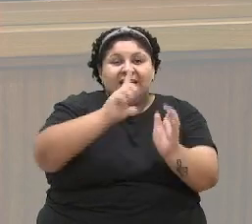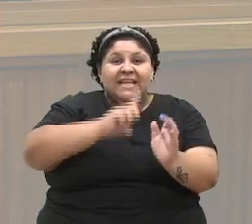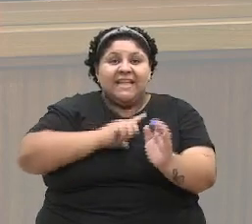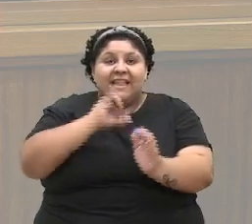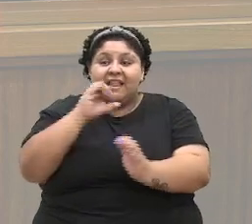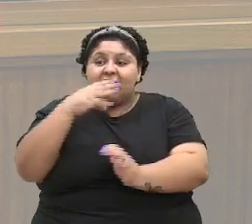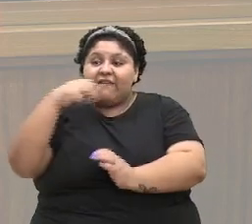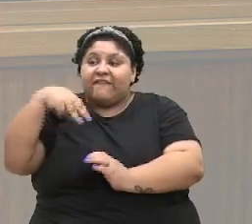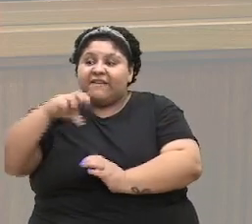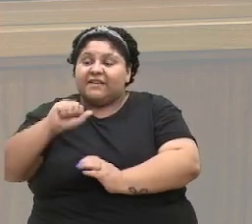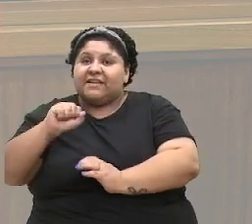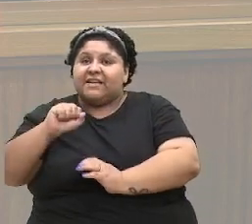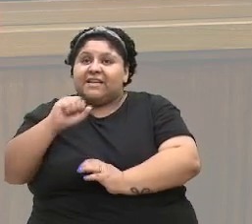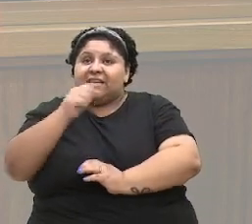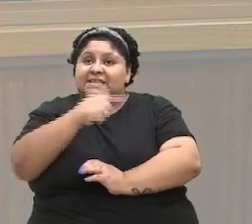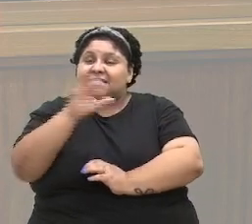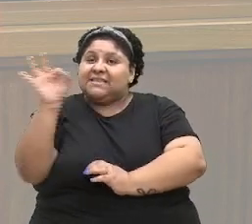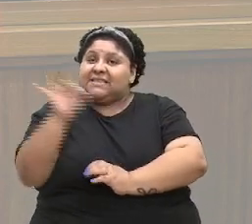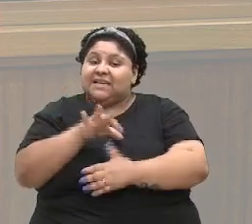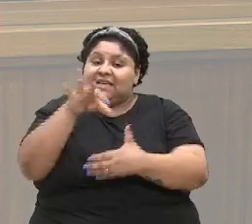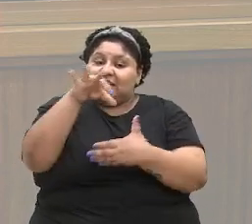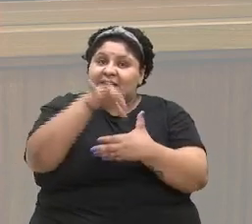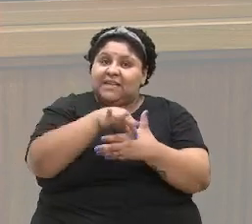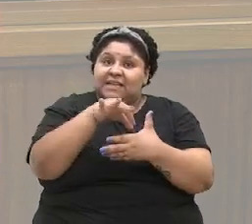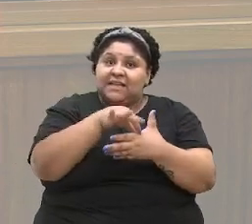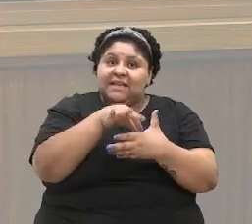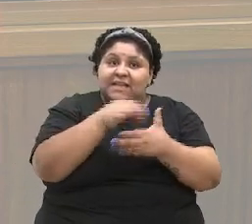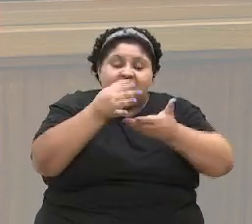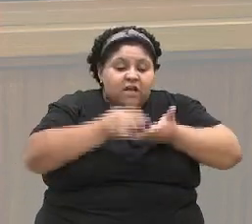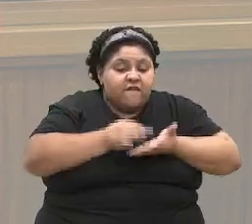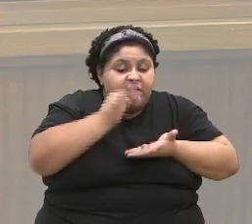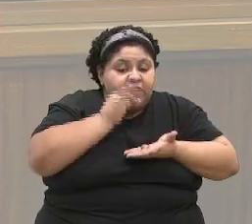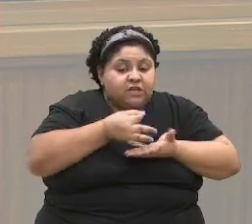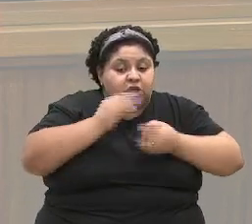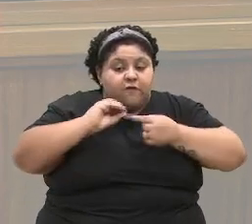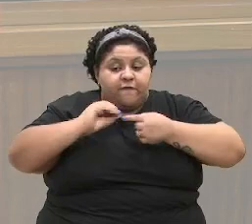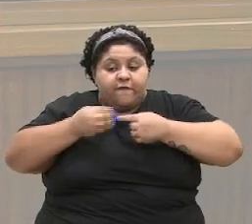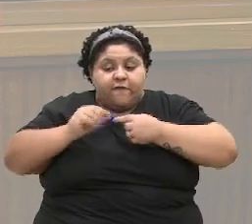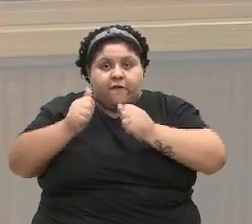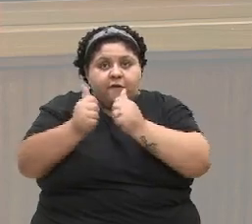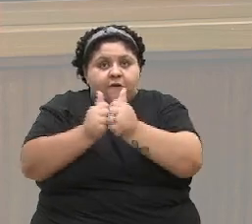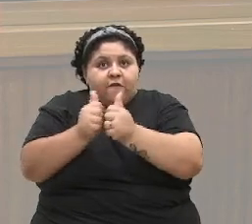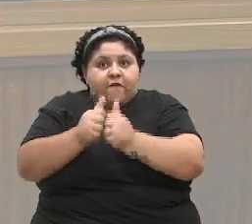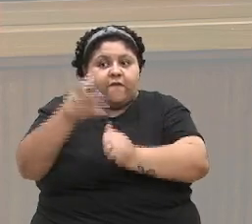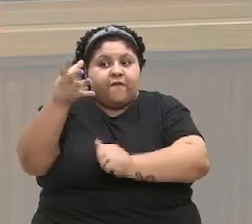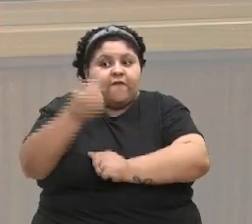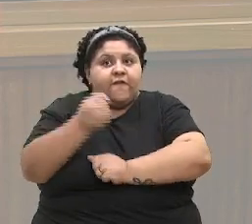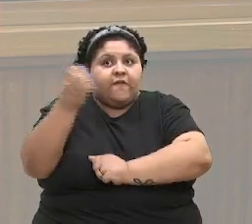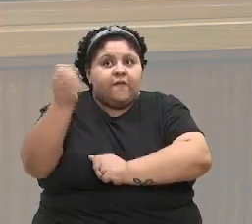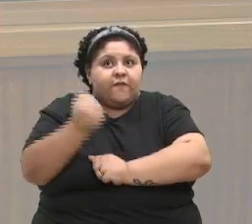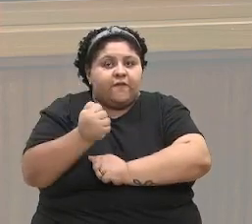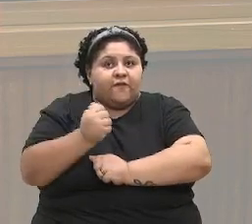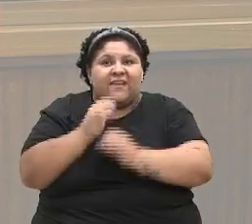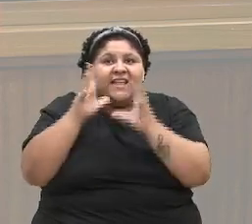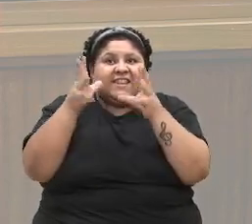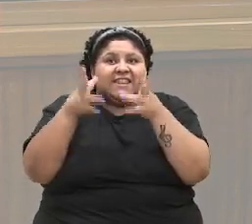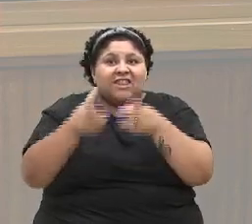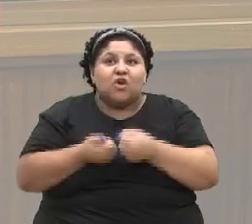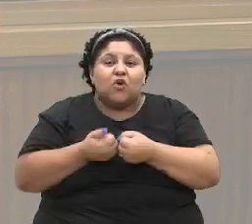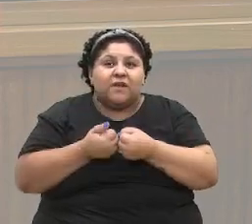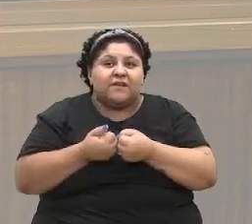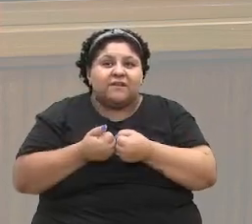de 7% sobre carnes, café, feijão, arroz, leite, e tudo isso vai